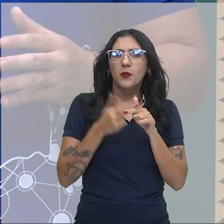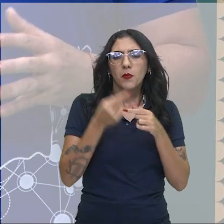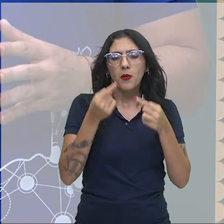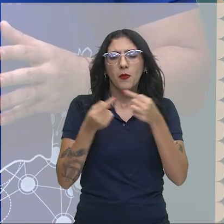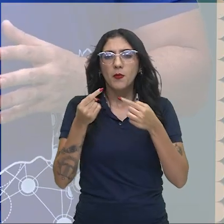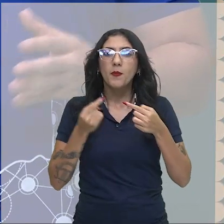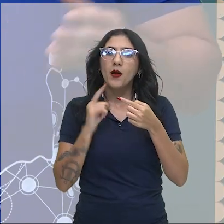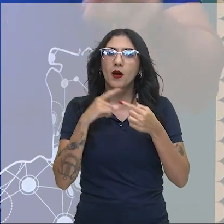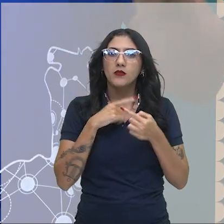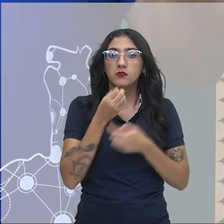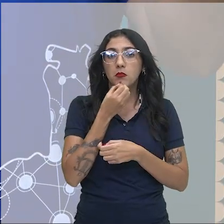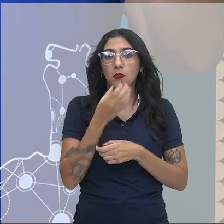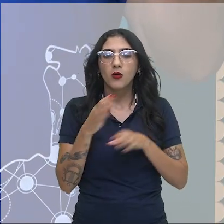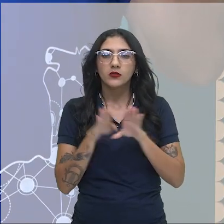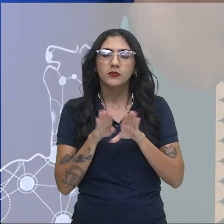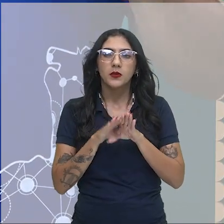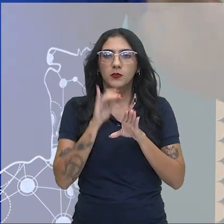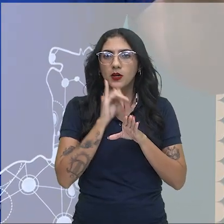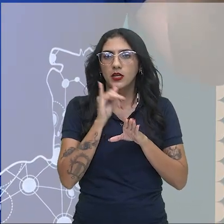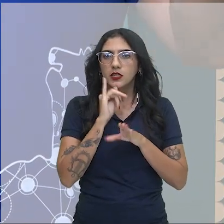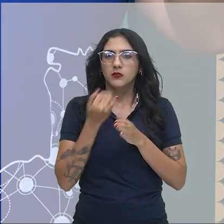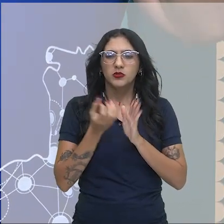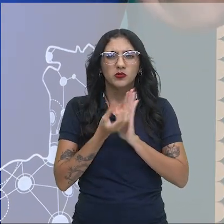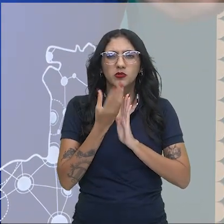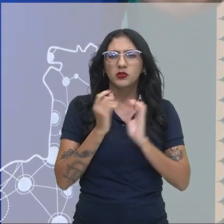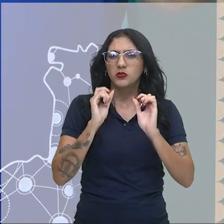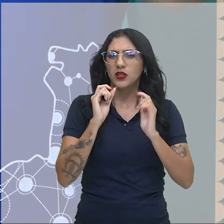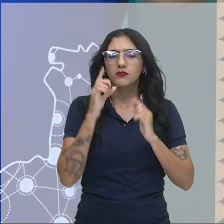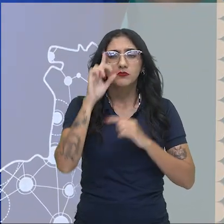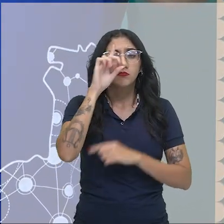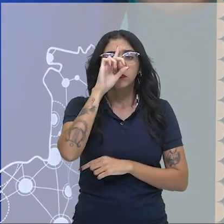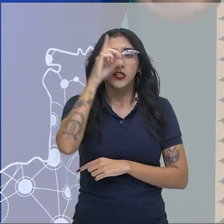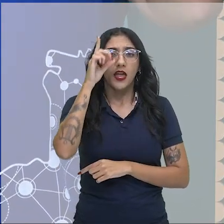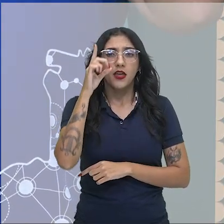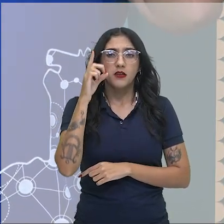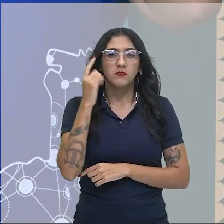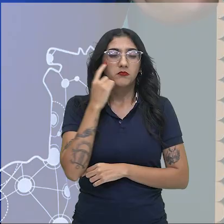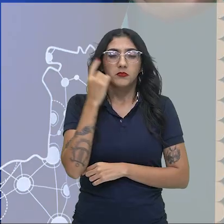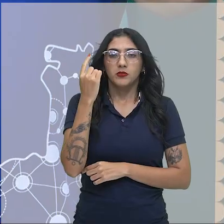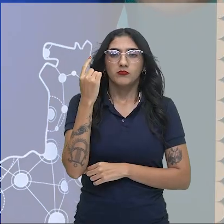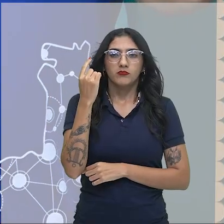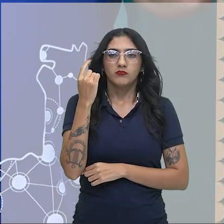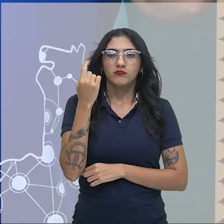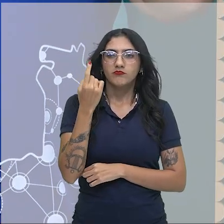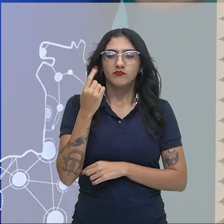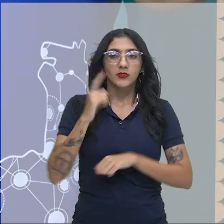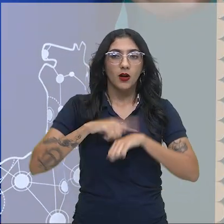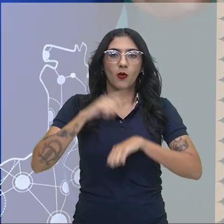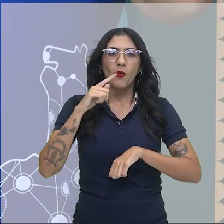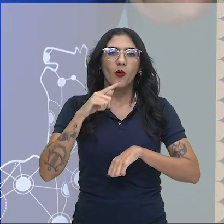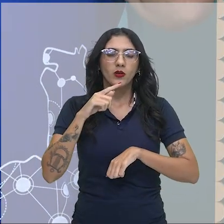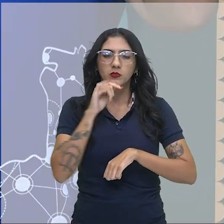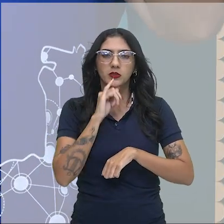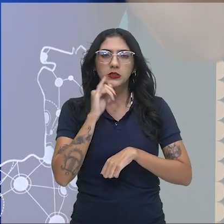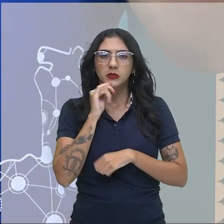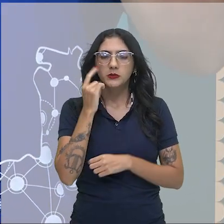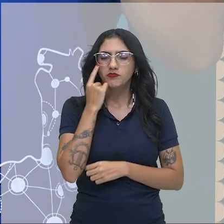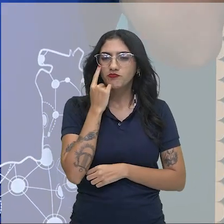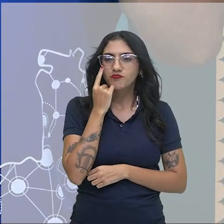pode oferecer insights. Insights são algo que vem assim na sua mente, né? E abre a sua mente.